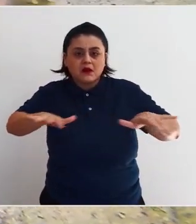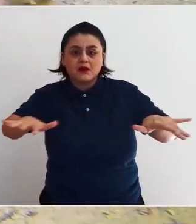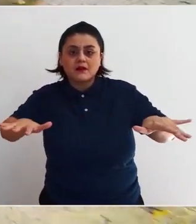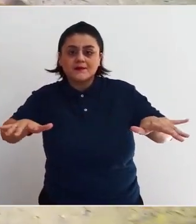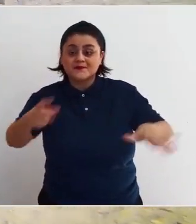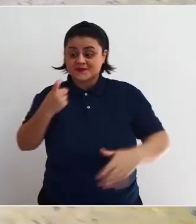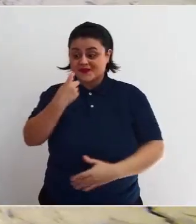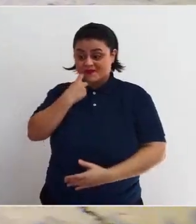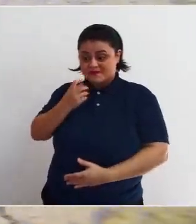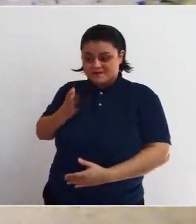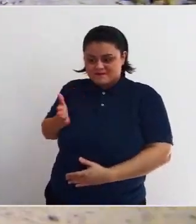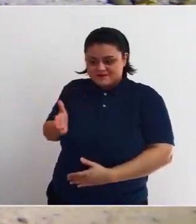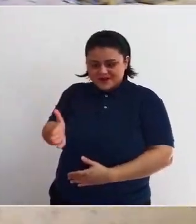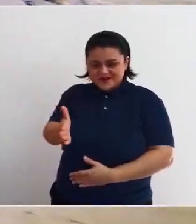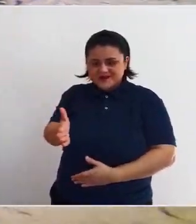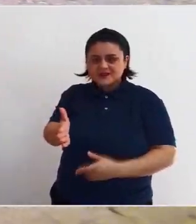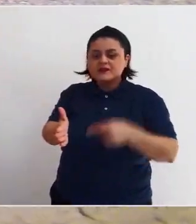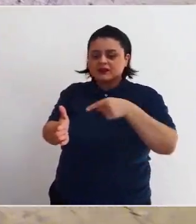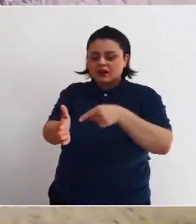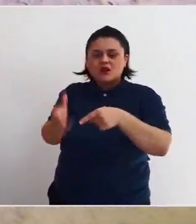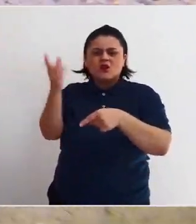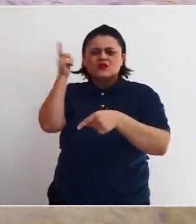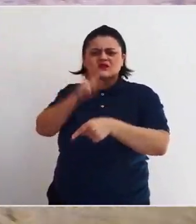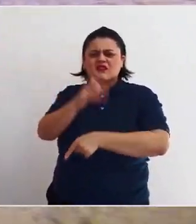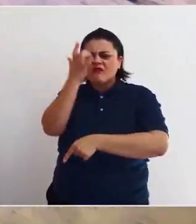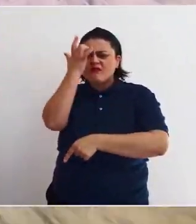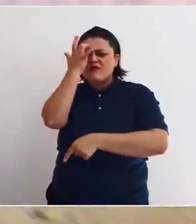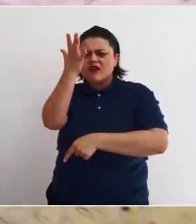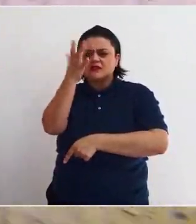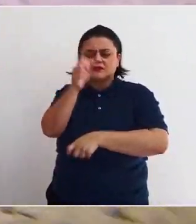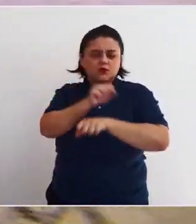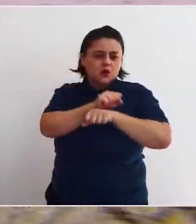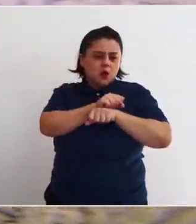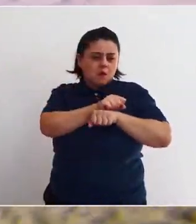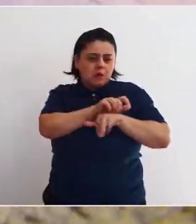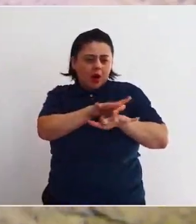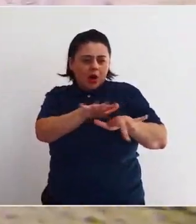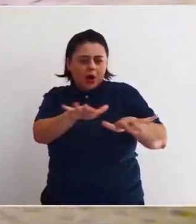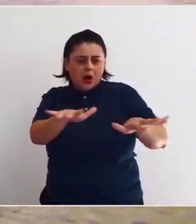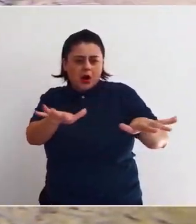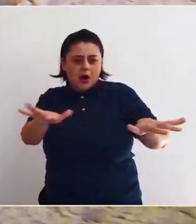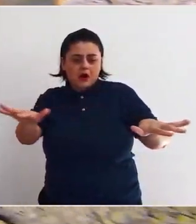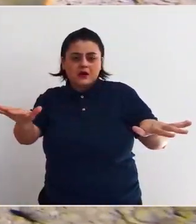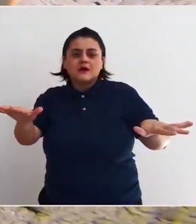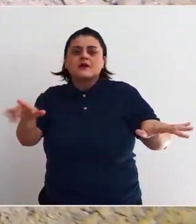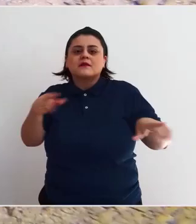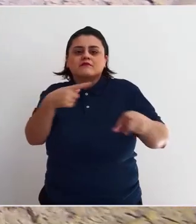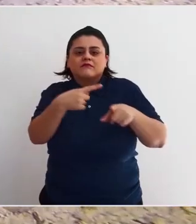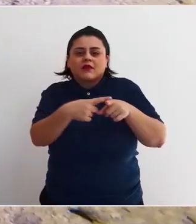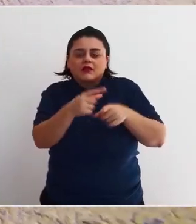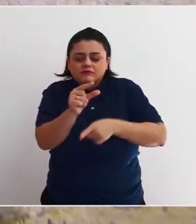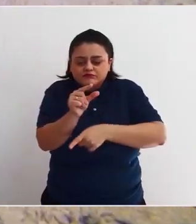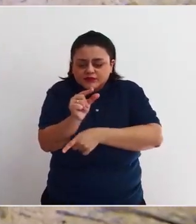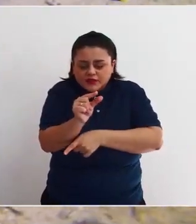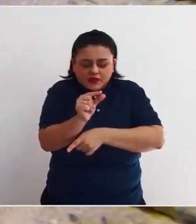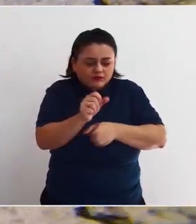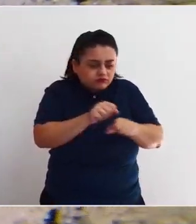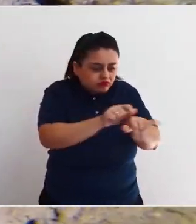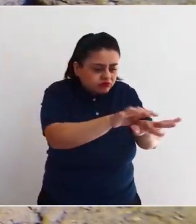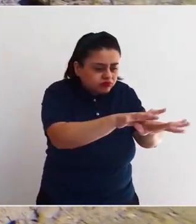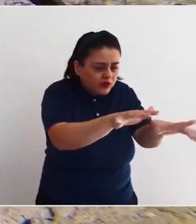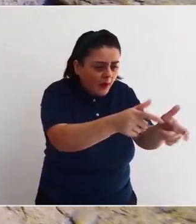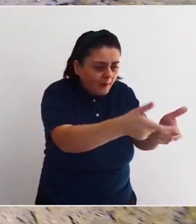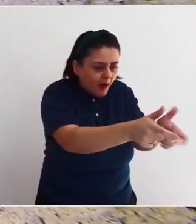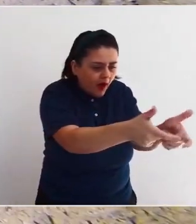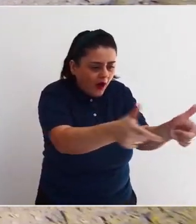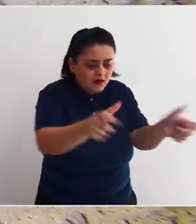Os peixes-leões vermelhos são capazes de se dispersar rapidamente durante o seu estágio larval para que ocorra a